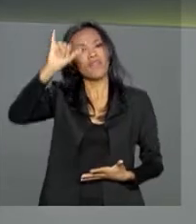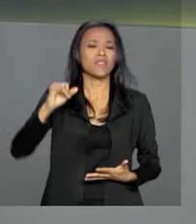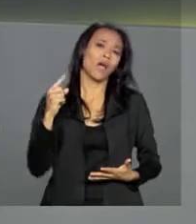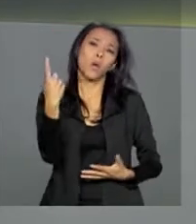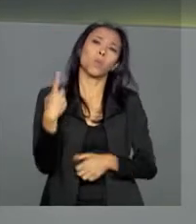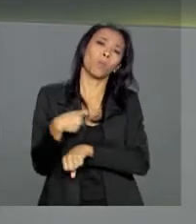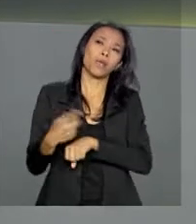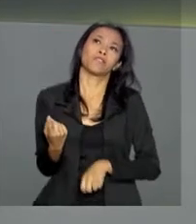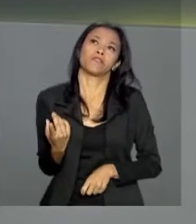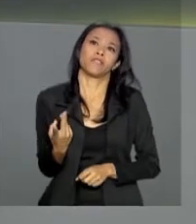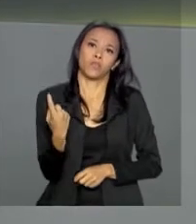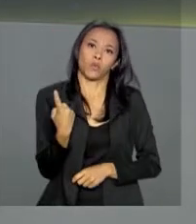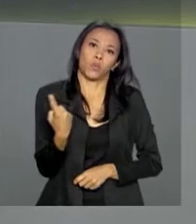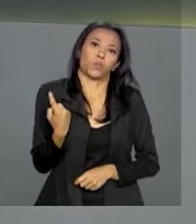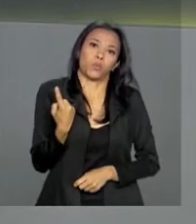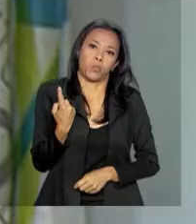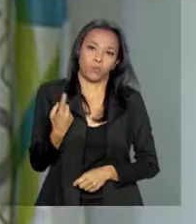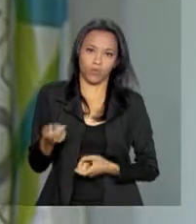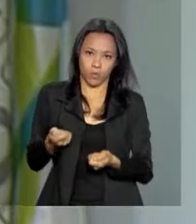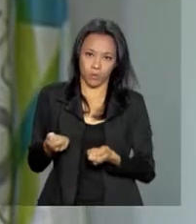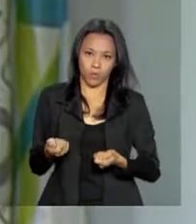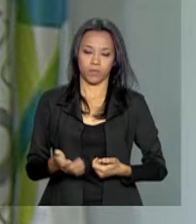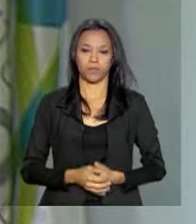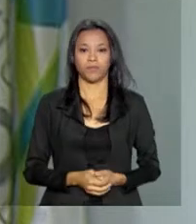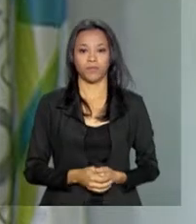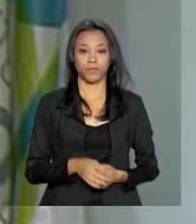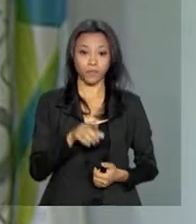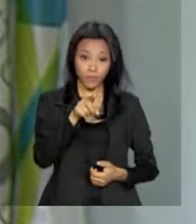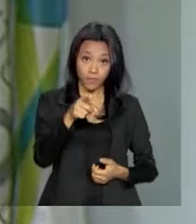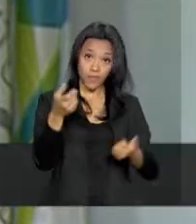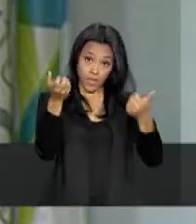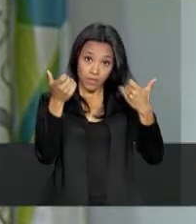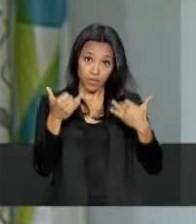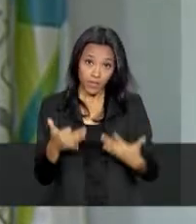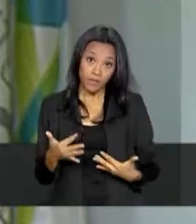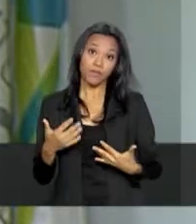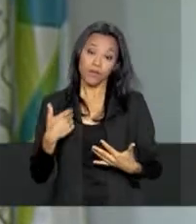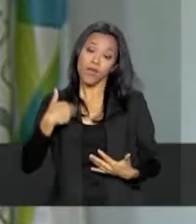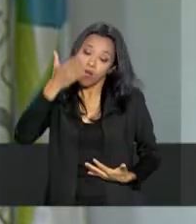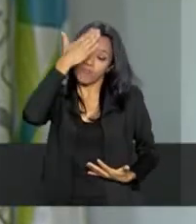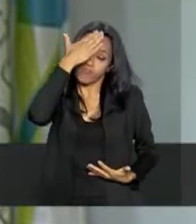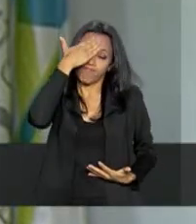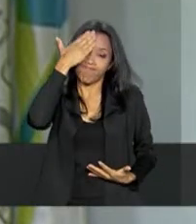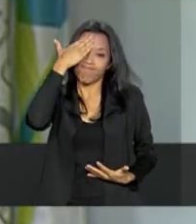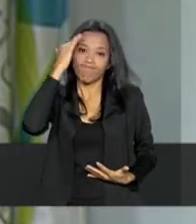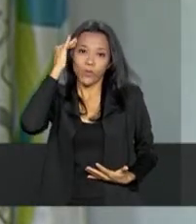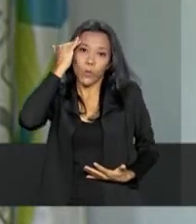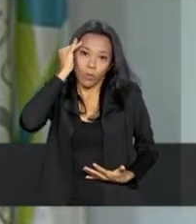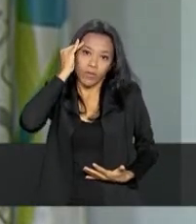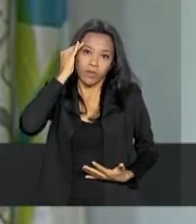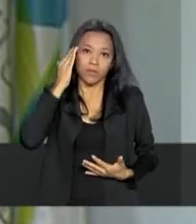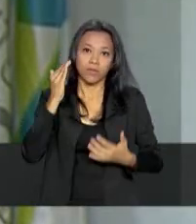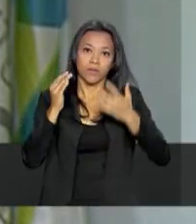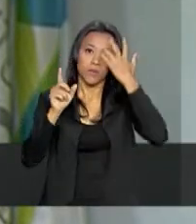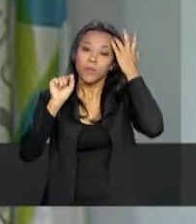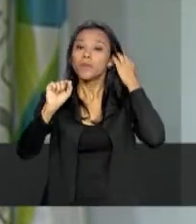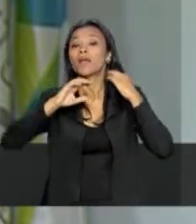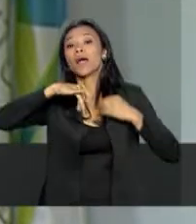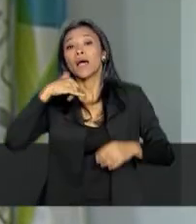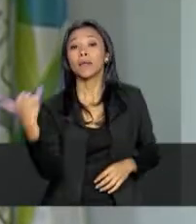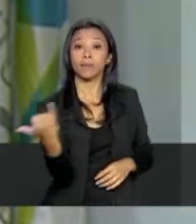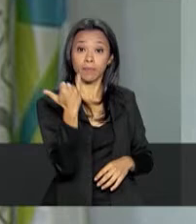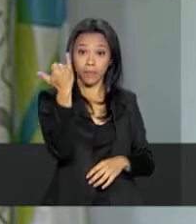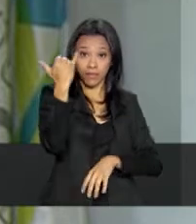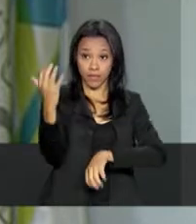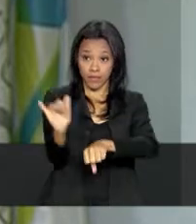países porque conheço e reconheço a importância estratégica